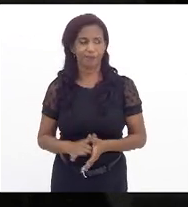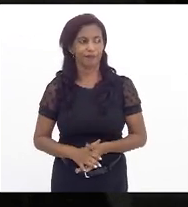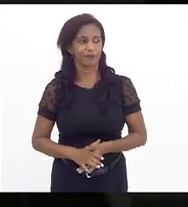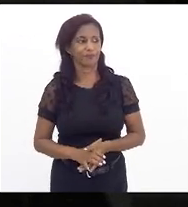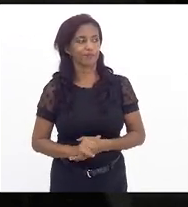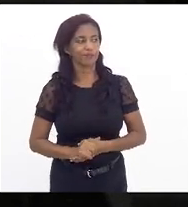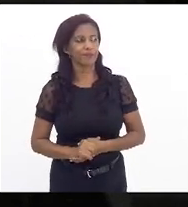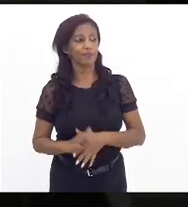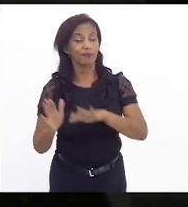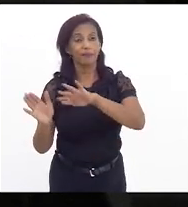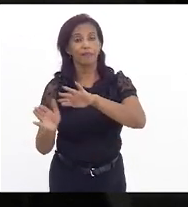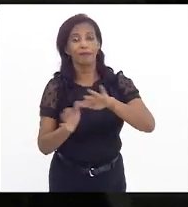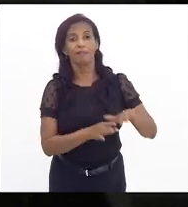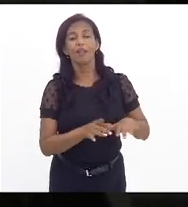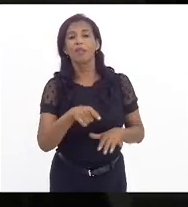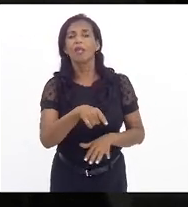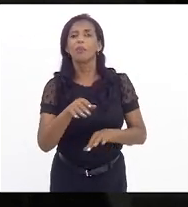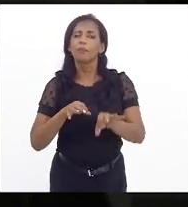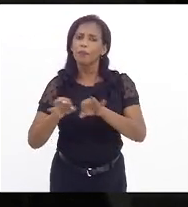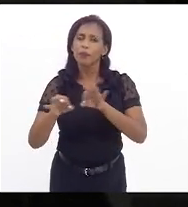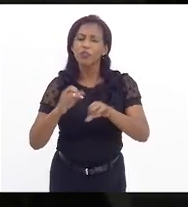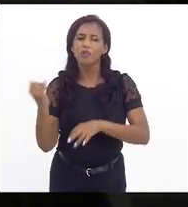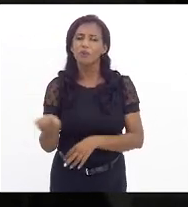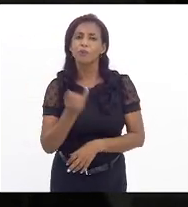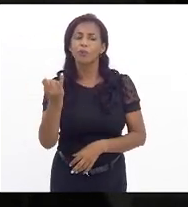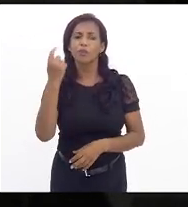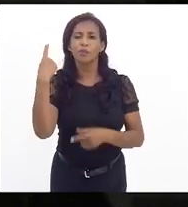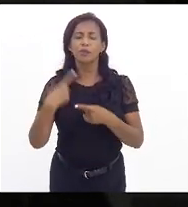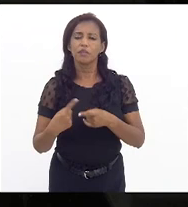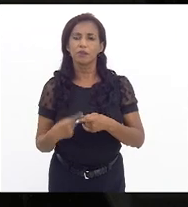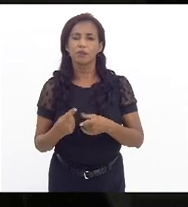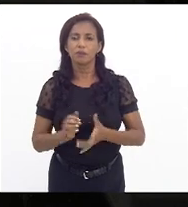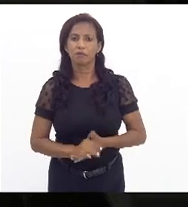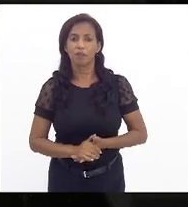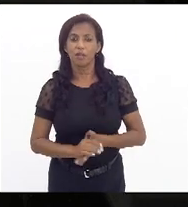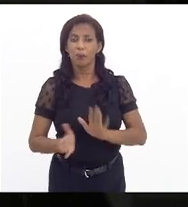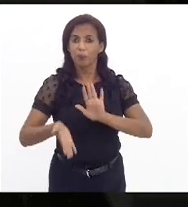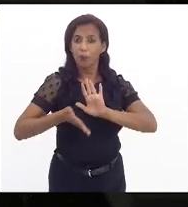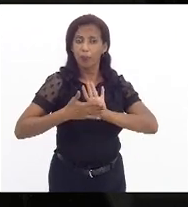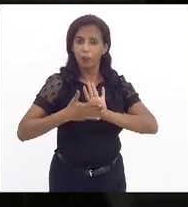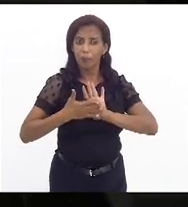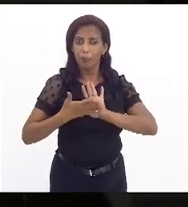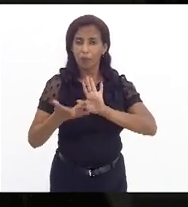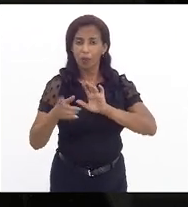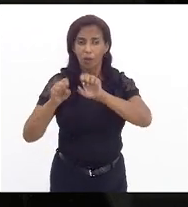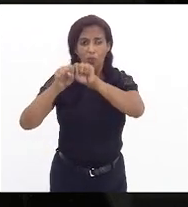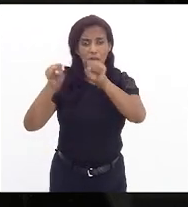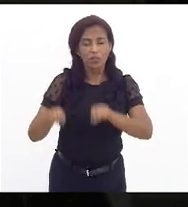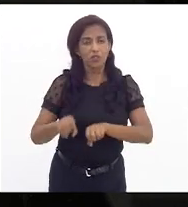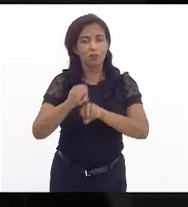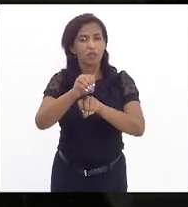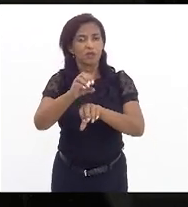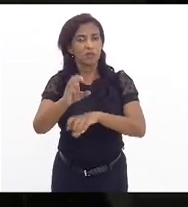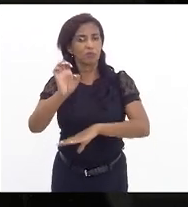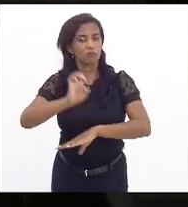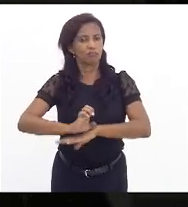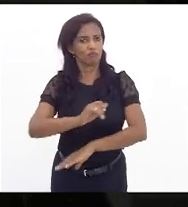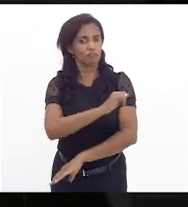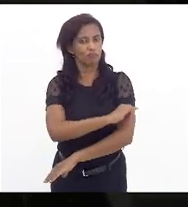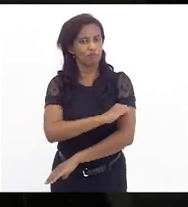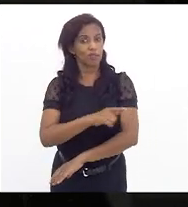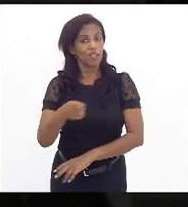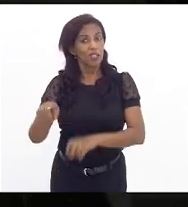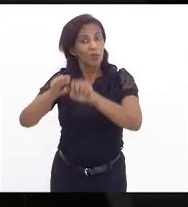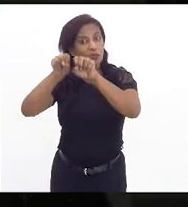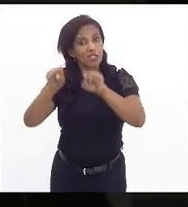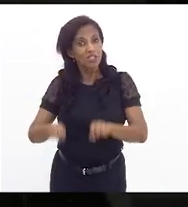dito, esse é um projeto importante, porque ele propõe ao sistema de ensino do Estado do Rio de Janeiro, o que é o